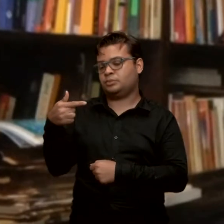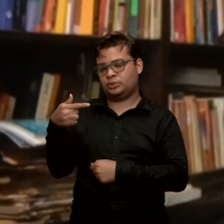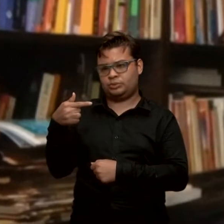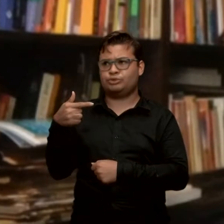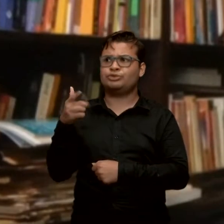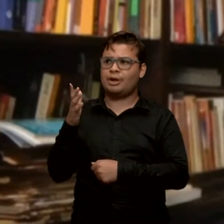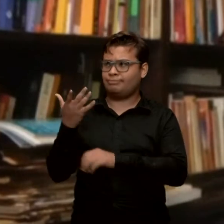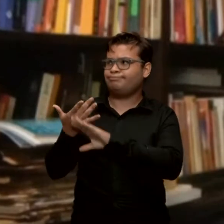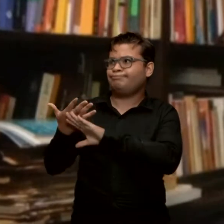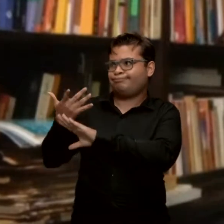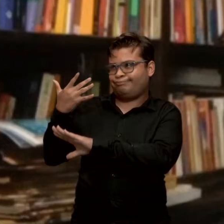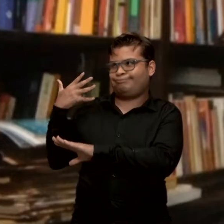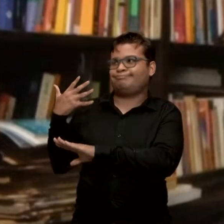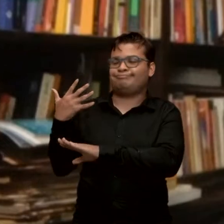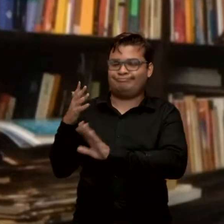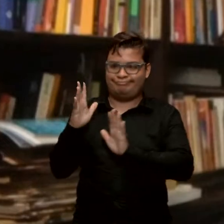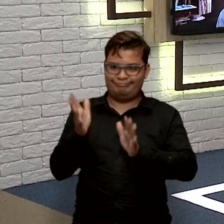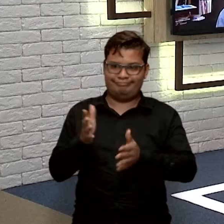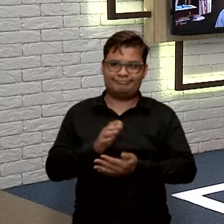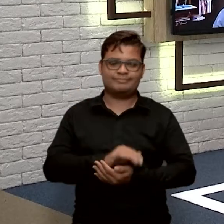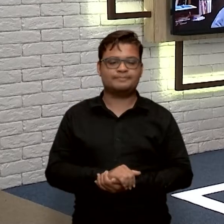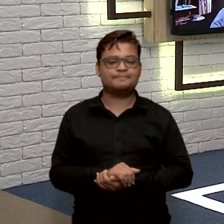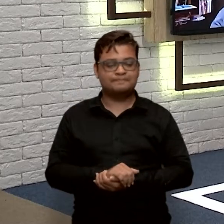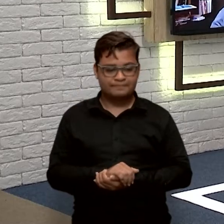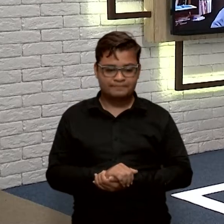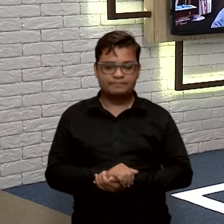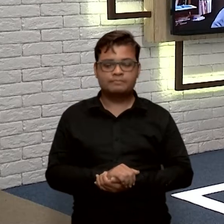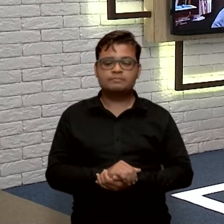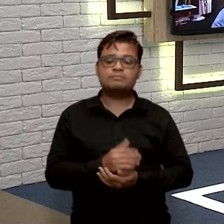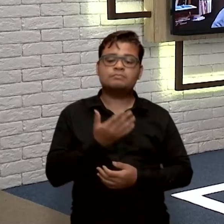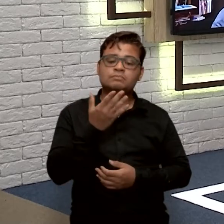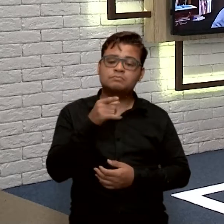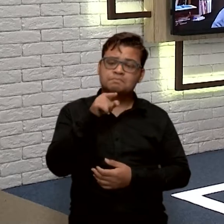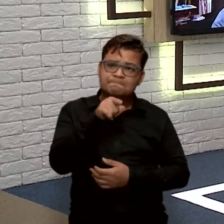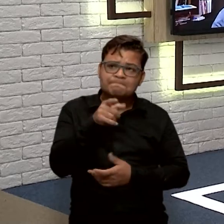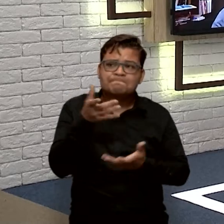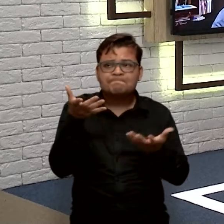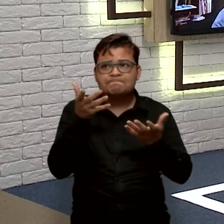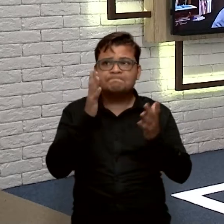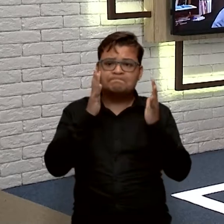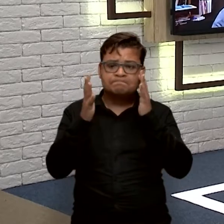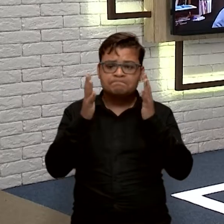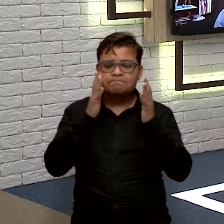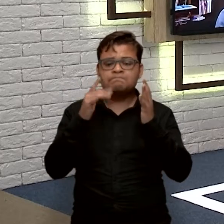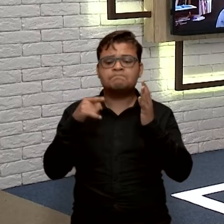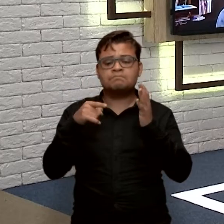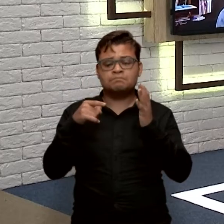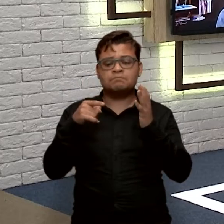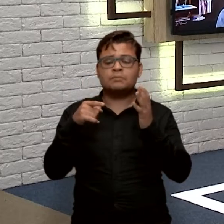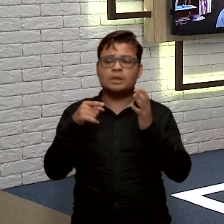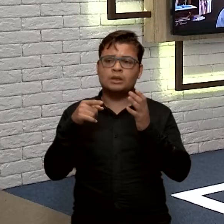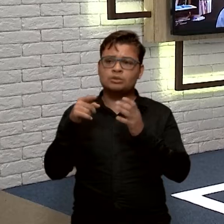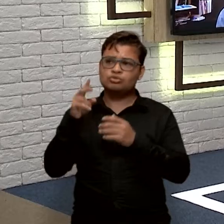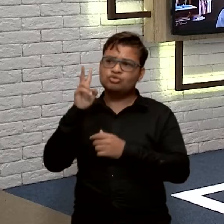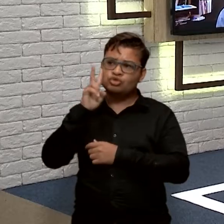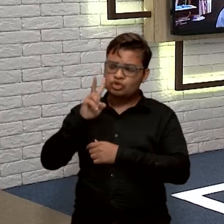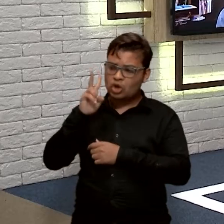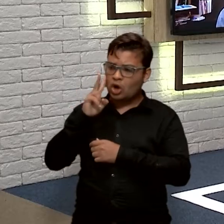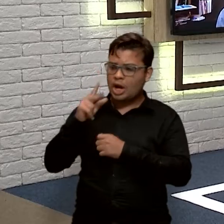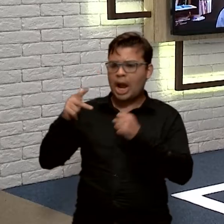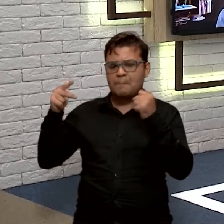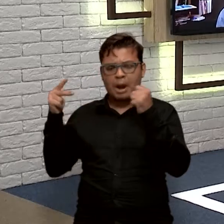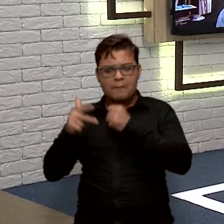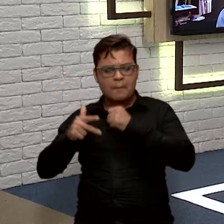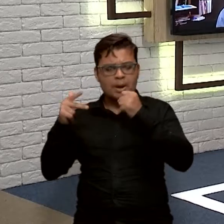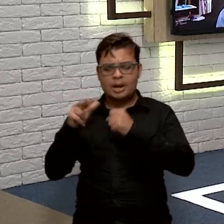tempo aí, né? Bom, e o que você acha que pode ter permanecido da história do hip hop? Eu queria te ouvir sobre como